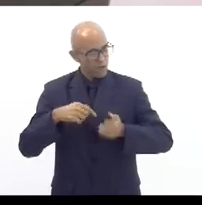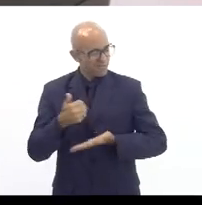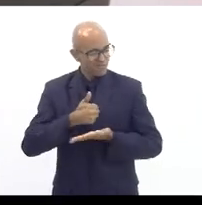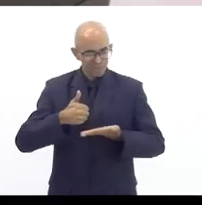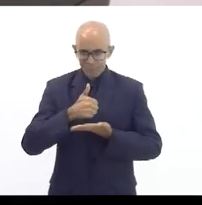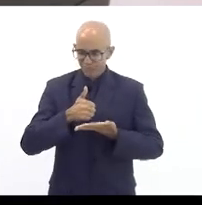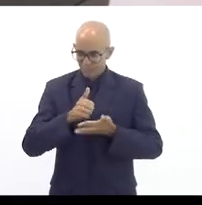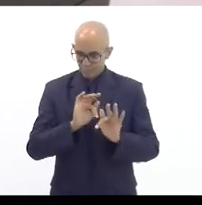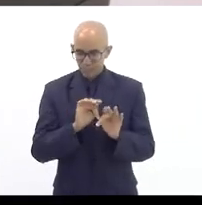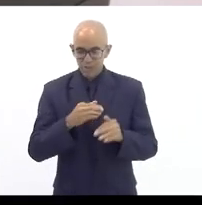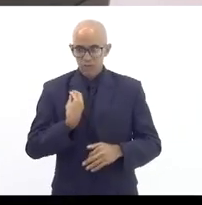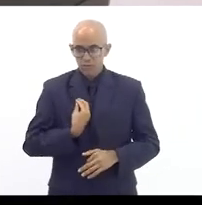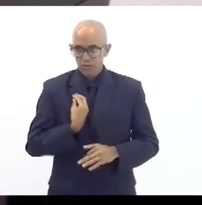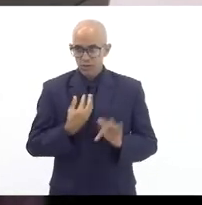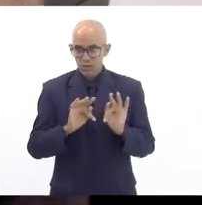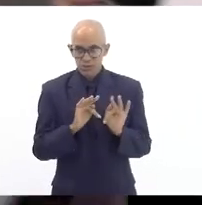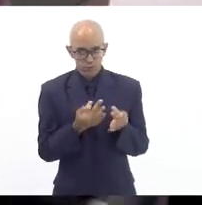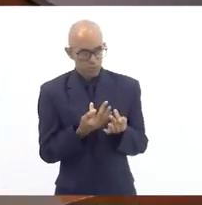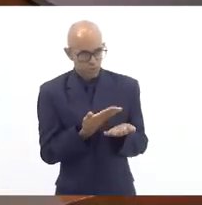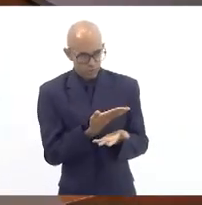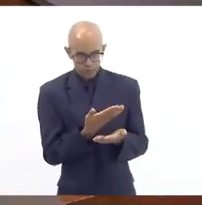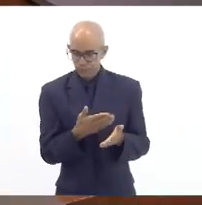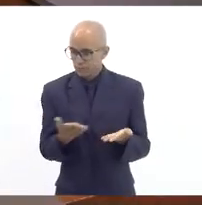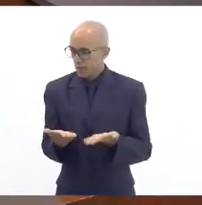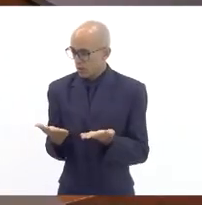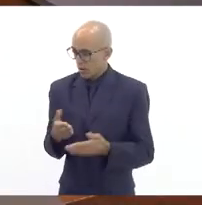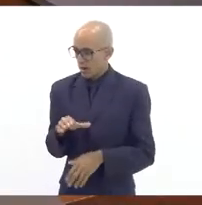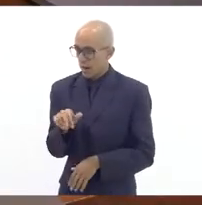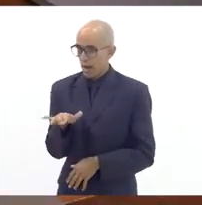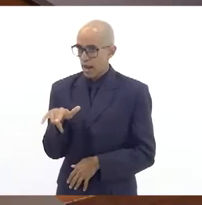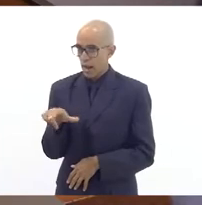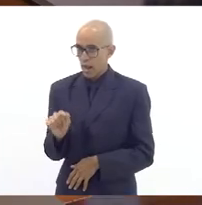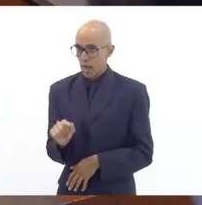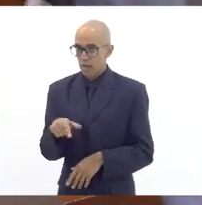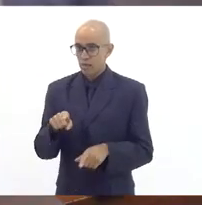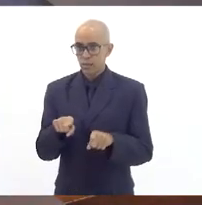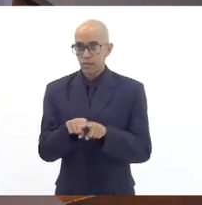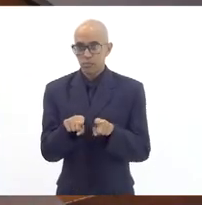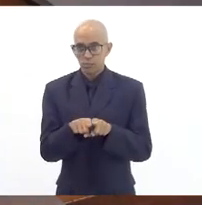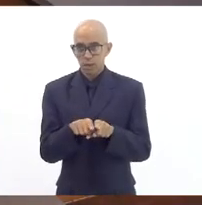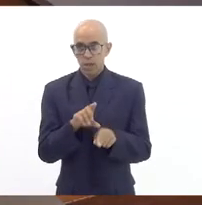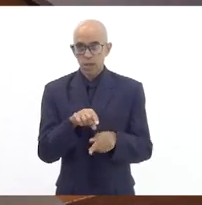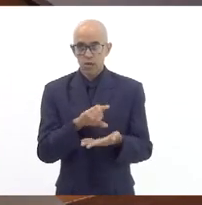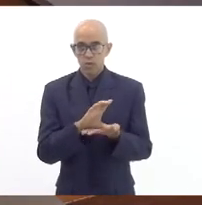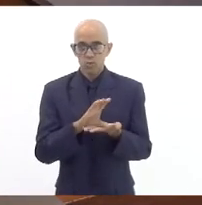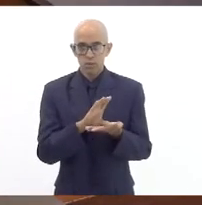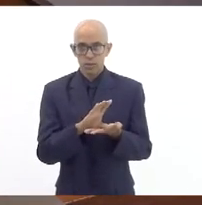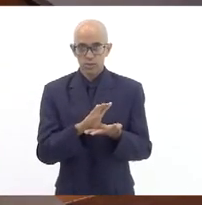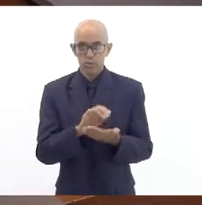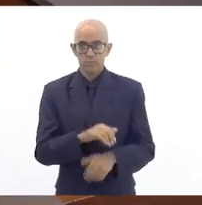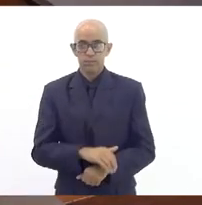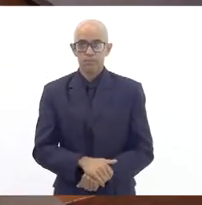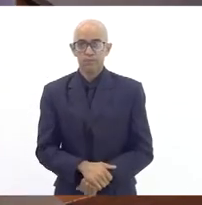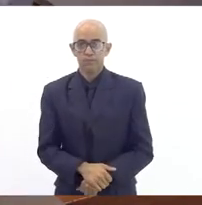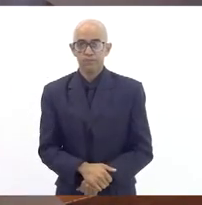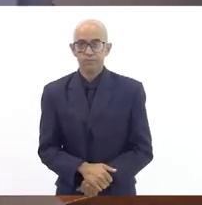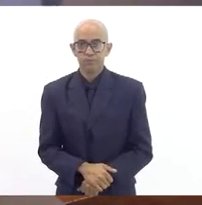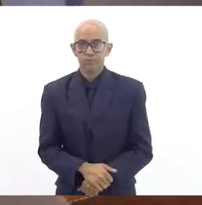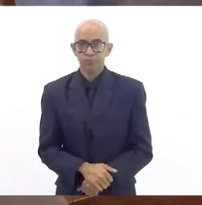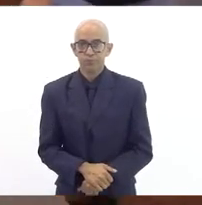deficiência. Obrigado. Passa agora para a sua amiga Carla, que é conselheira também da comissão.